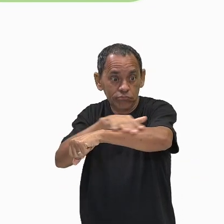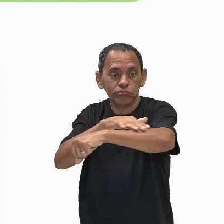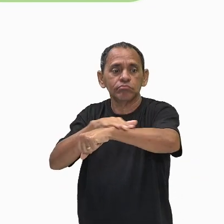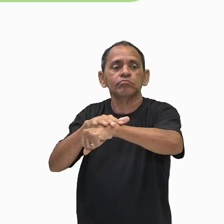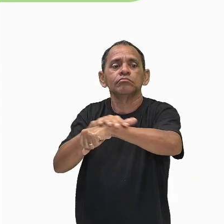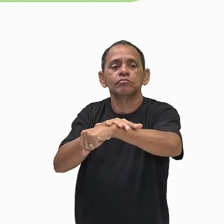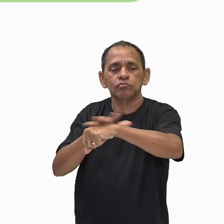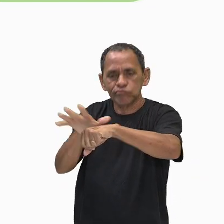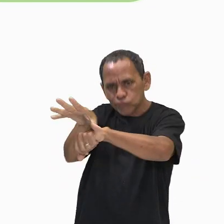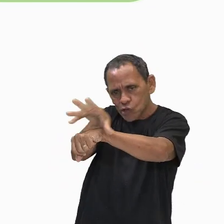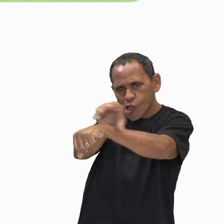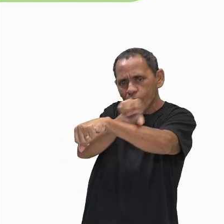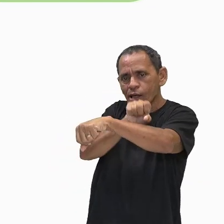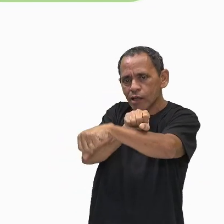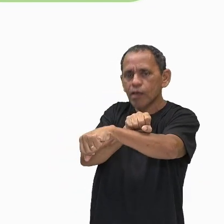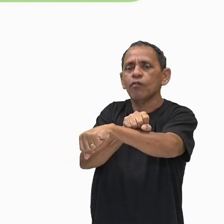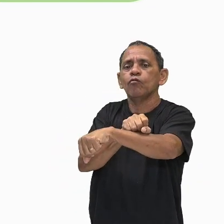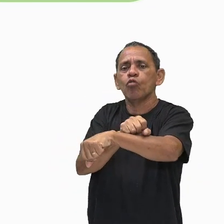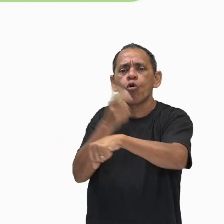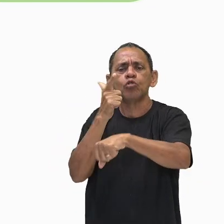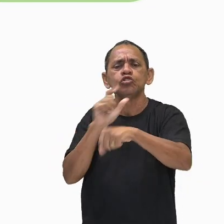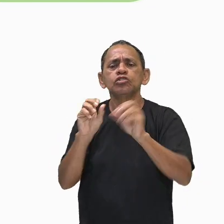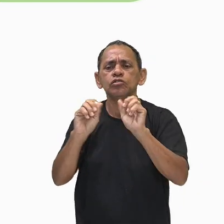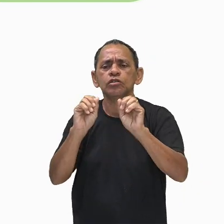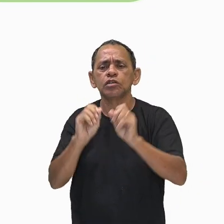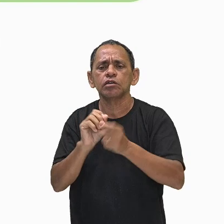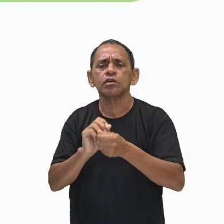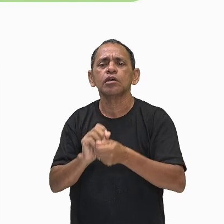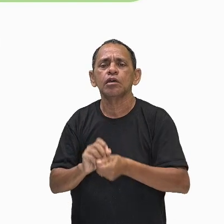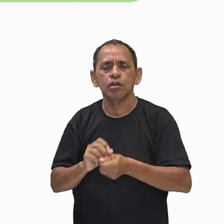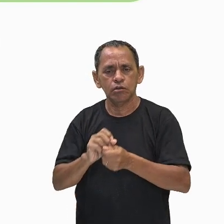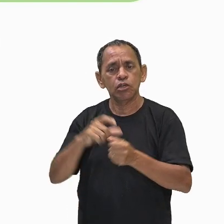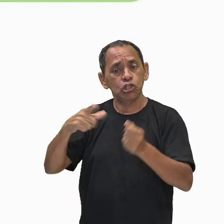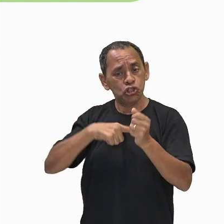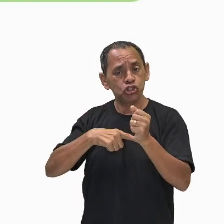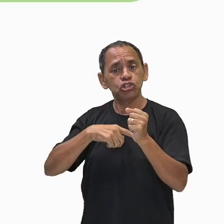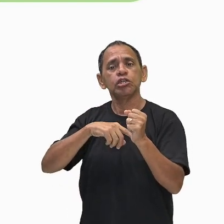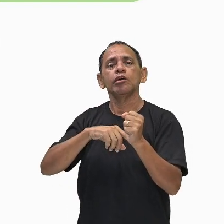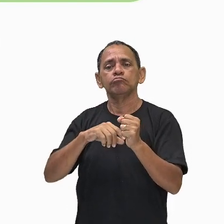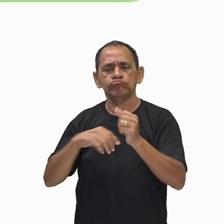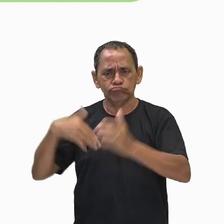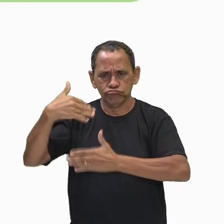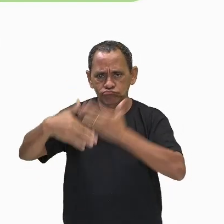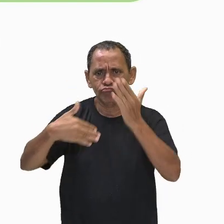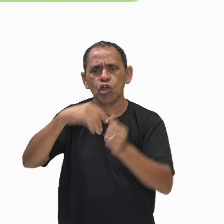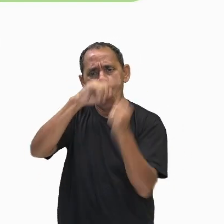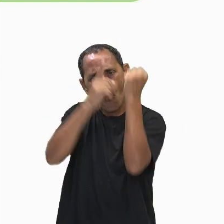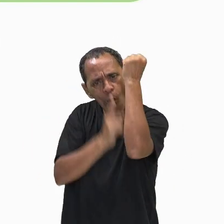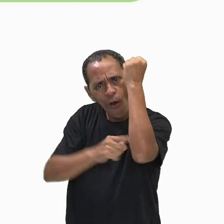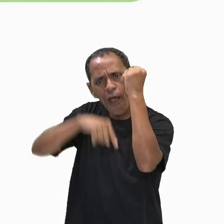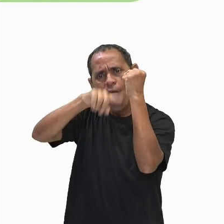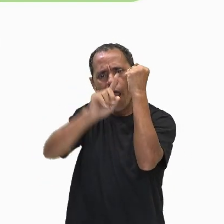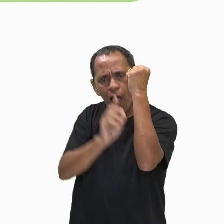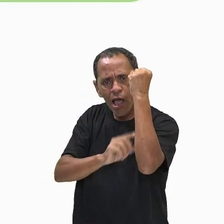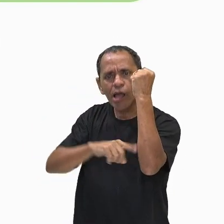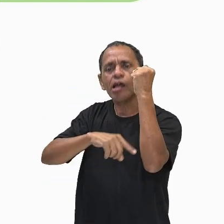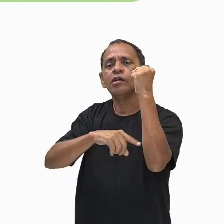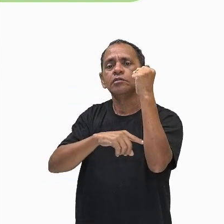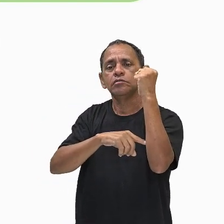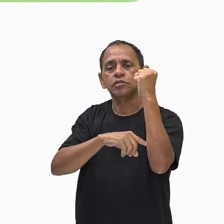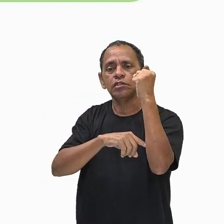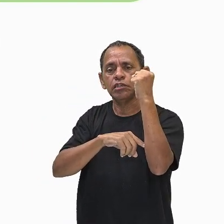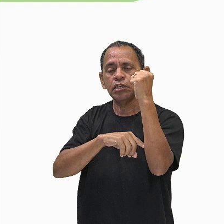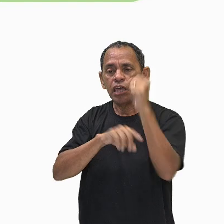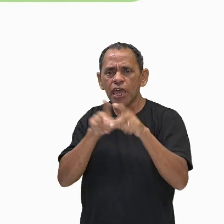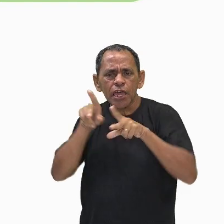vão conseguir fazer o processo de fotossíntese, mas não igual como uma planta. Eles vão capturar a